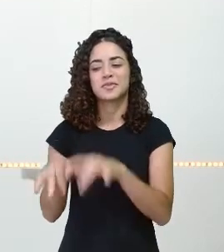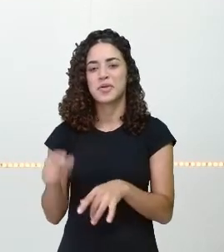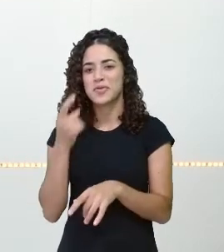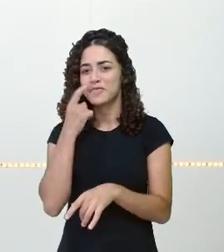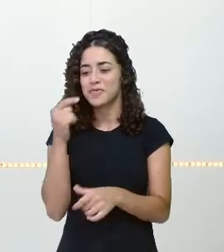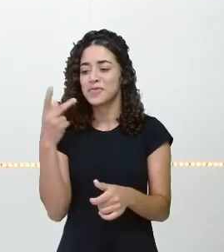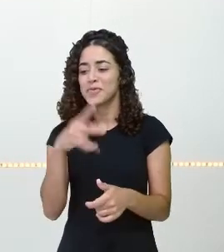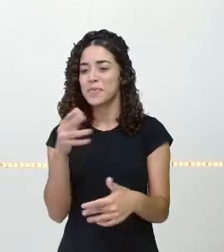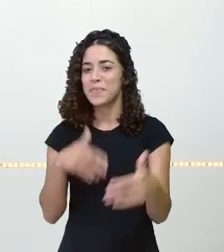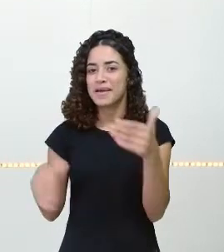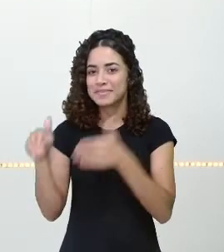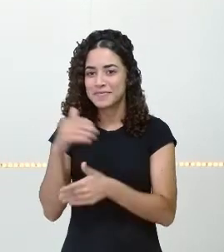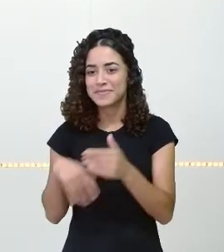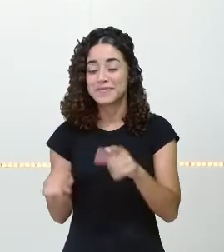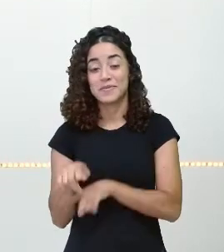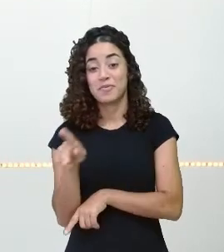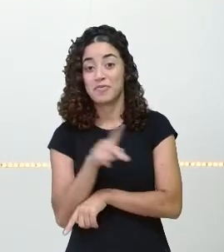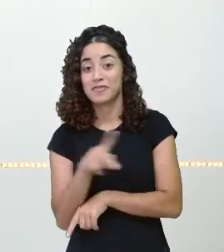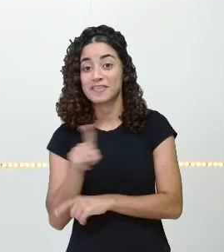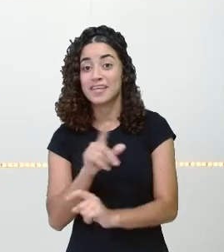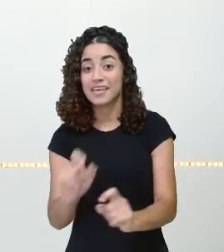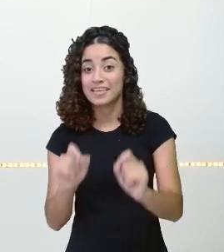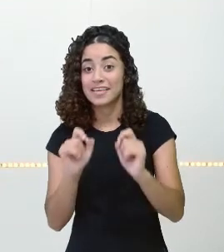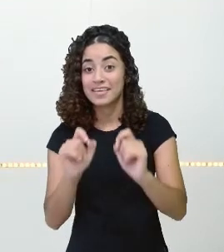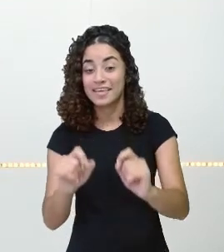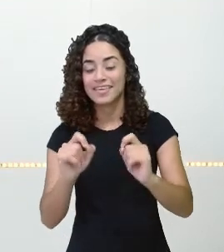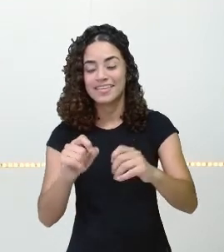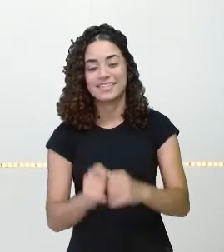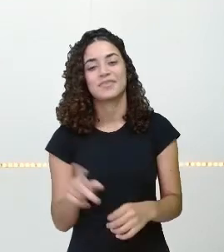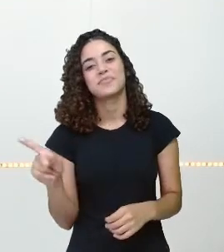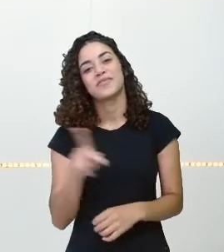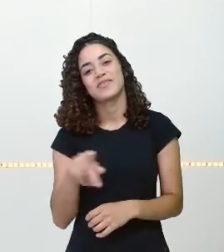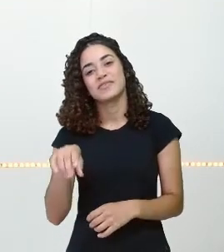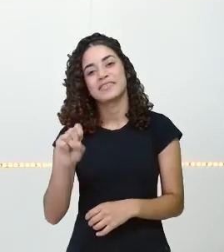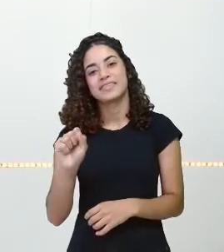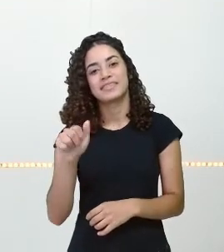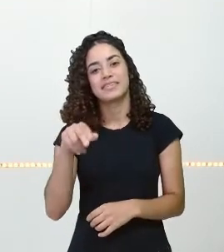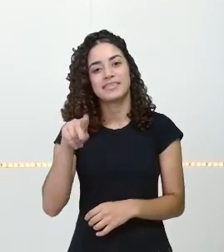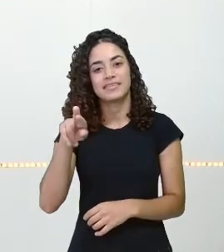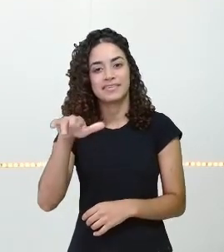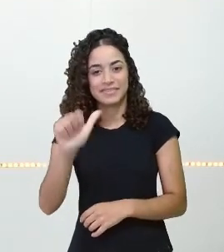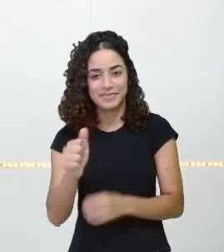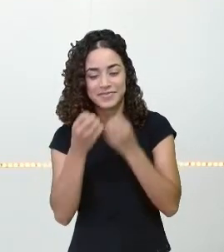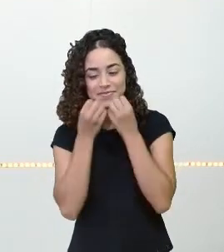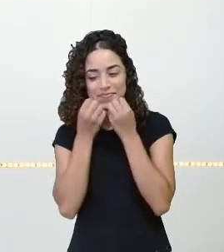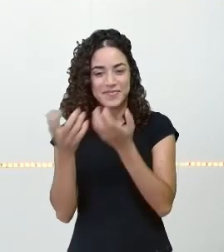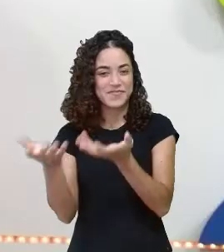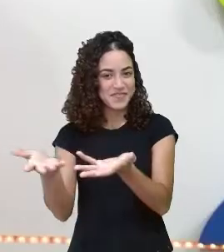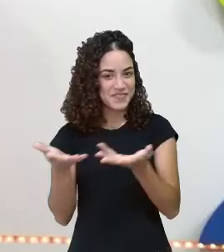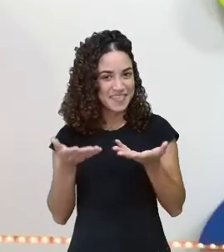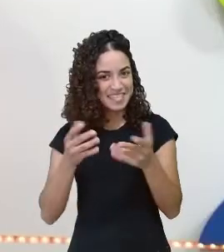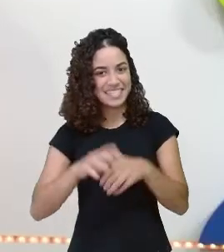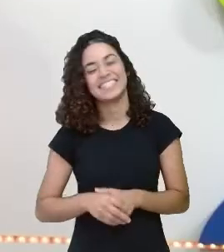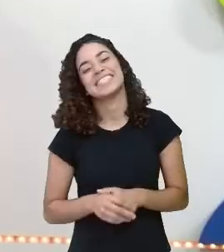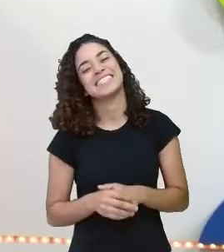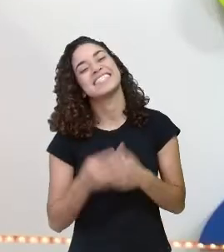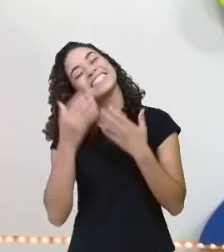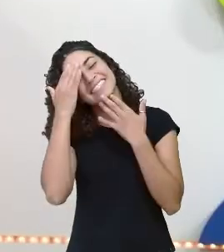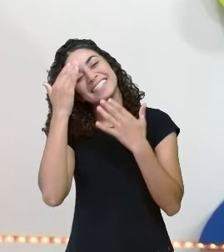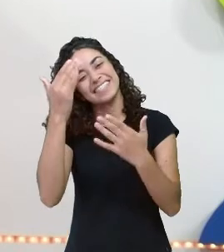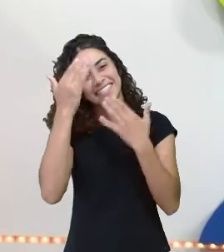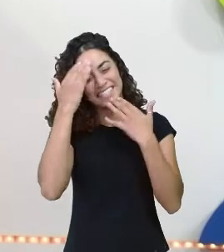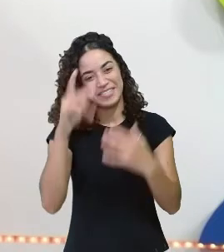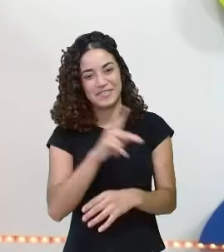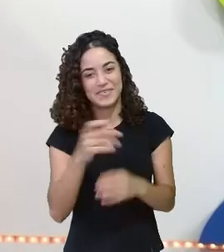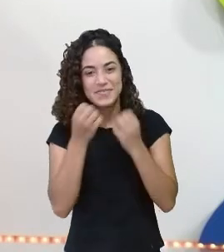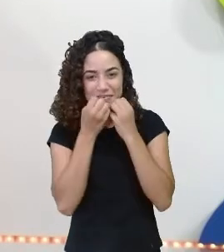dos estudantes e professores é a professora Sandra. Seja bem-vinda, professora Sandra. Obrigada, professora Kátia.